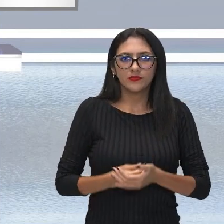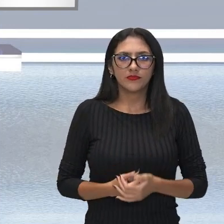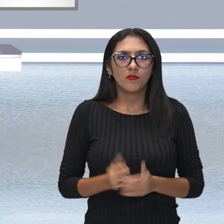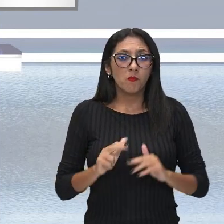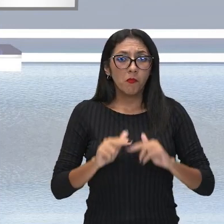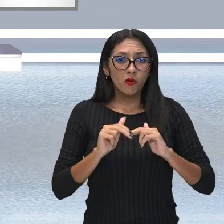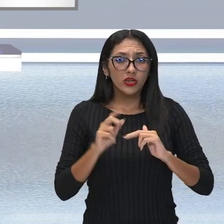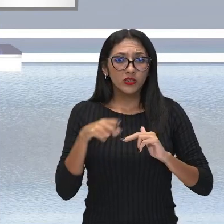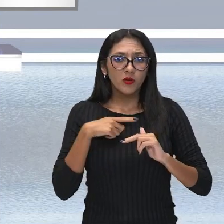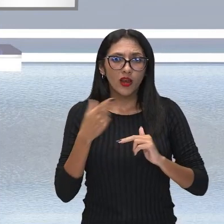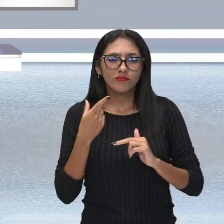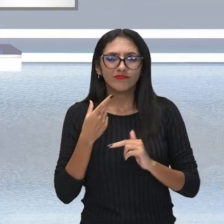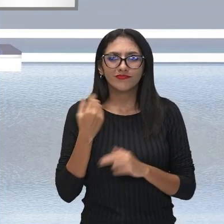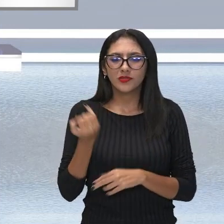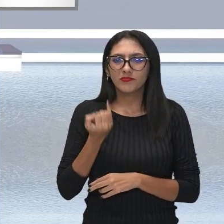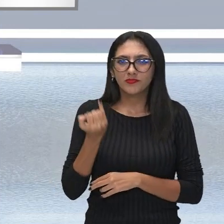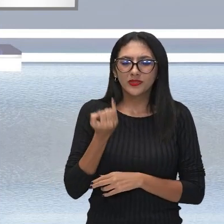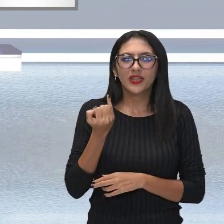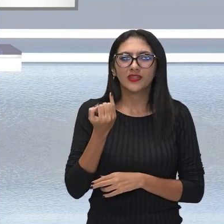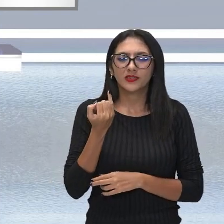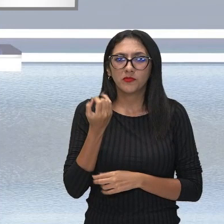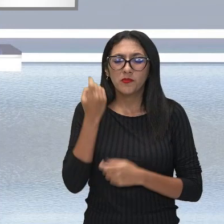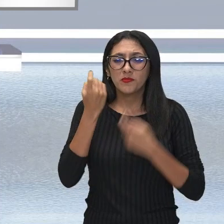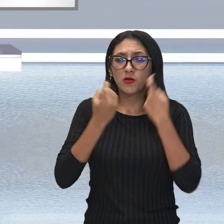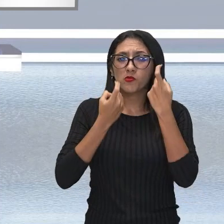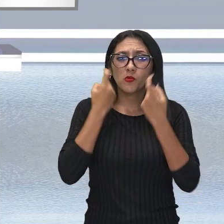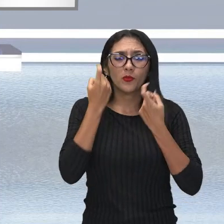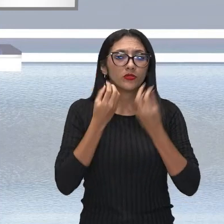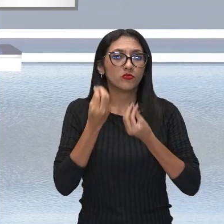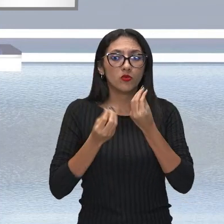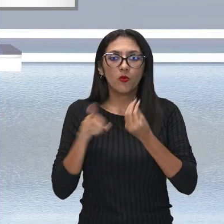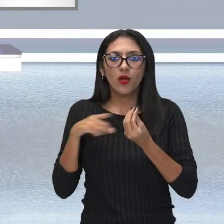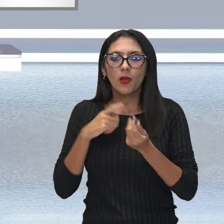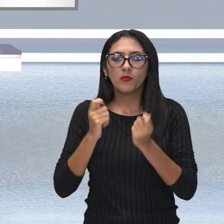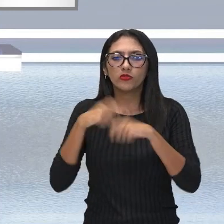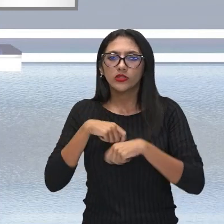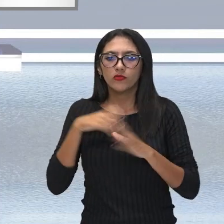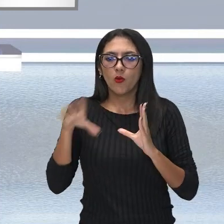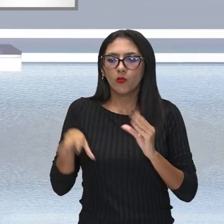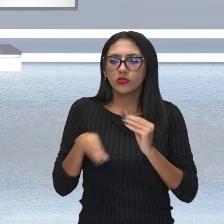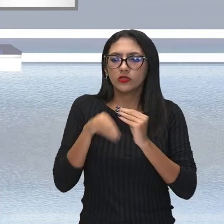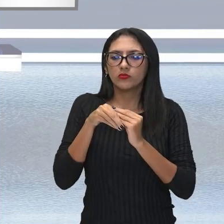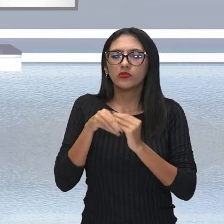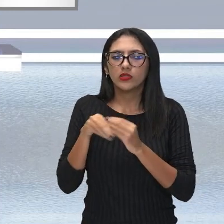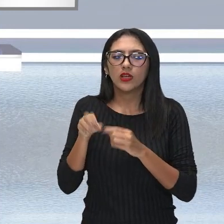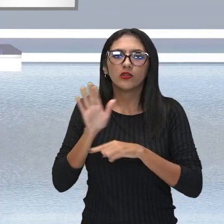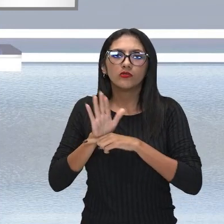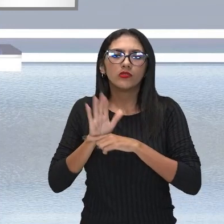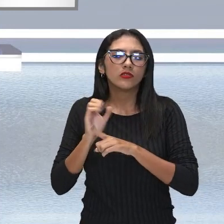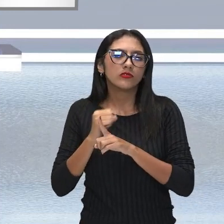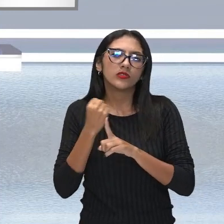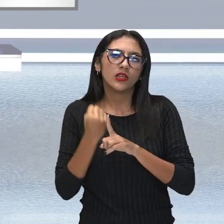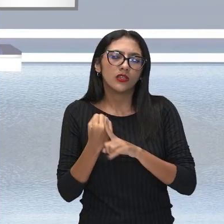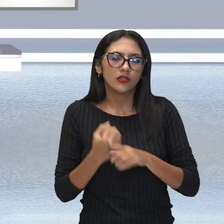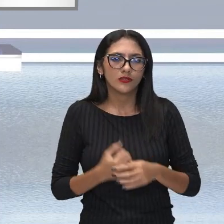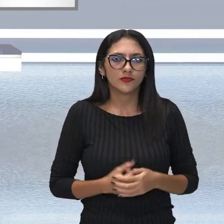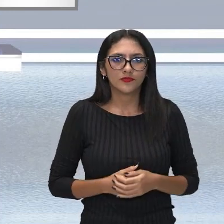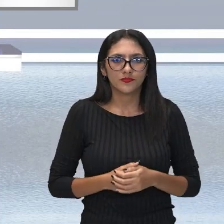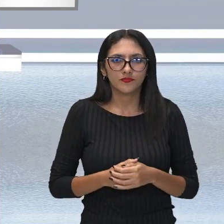a contribuição social dela. Ela poderia simplesmente estar lá cantando as músicas dela